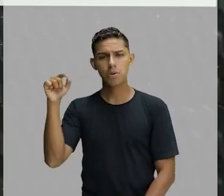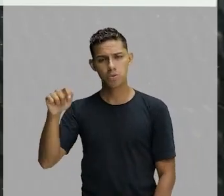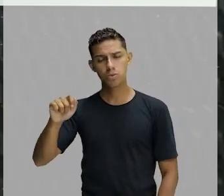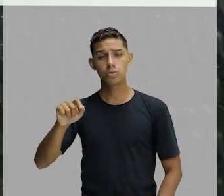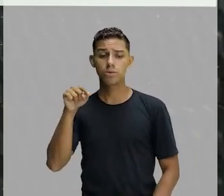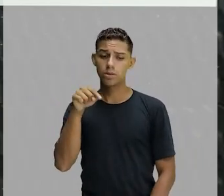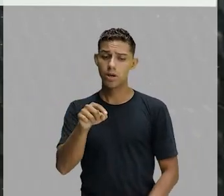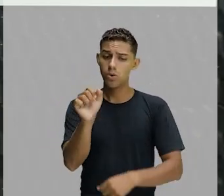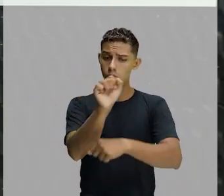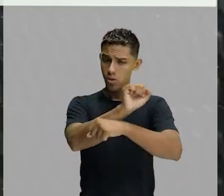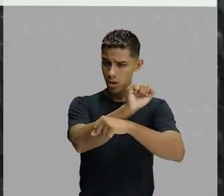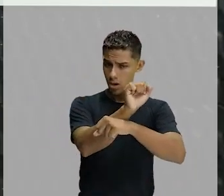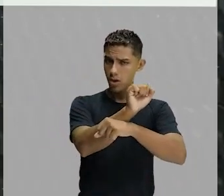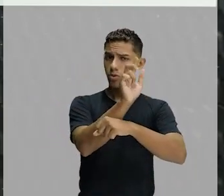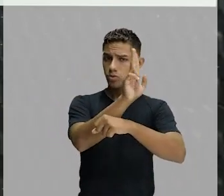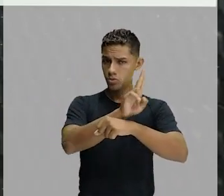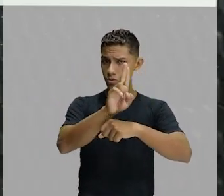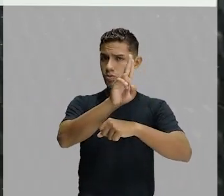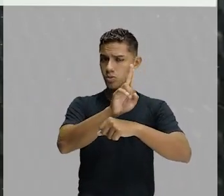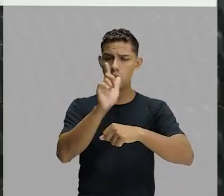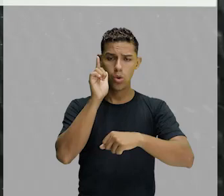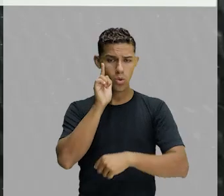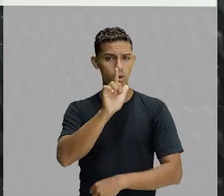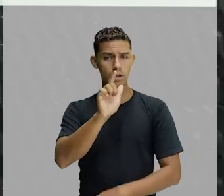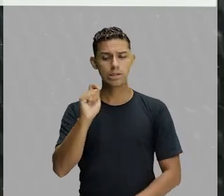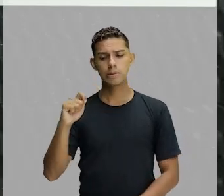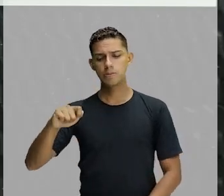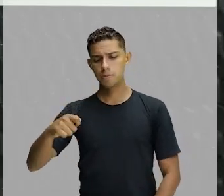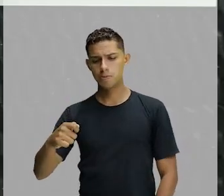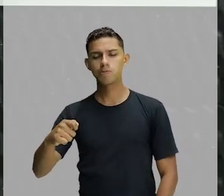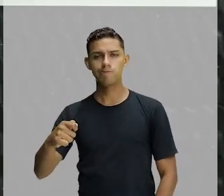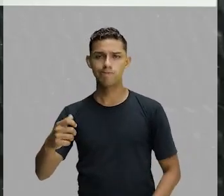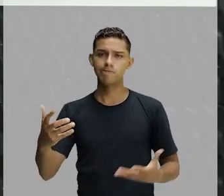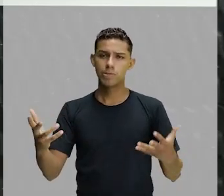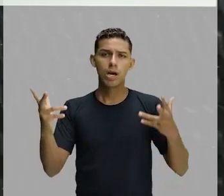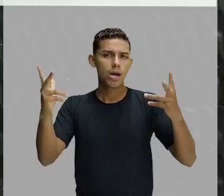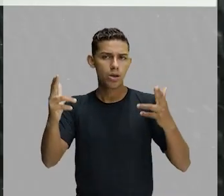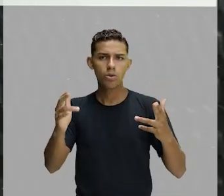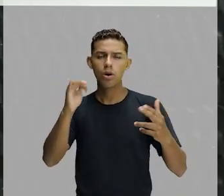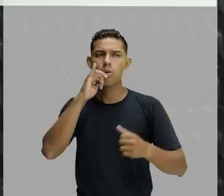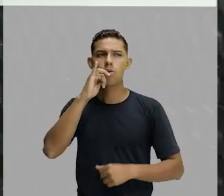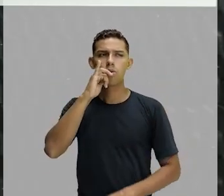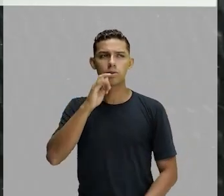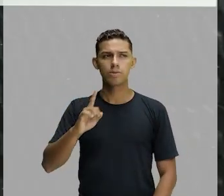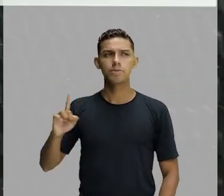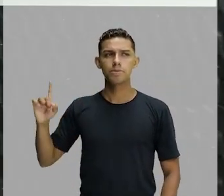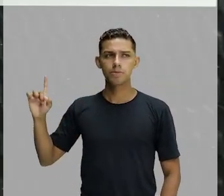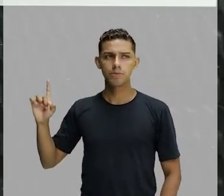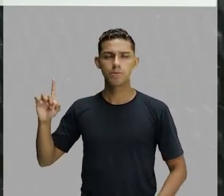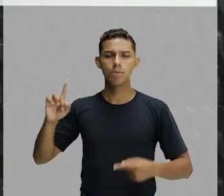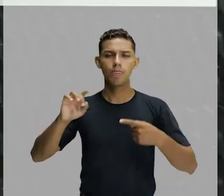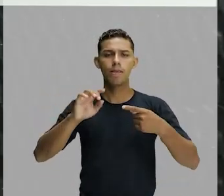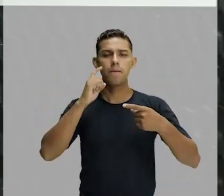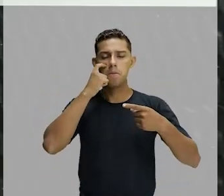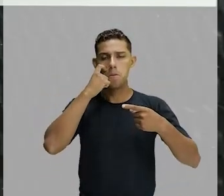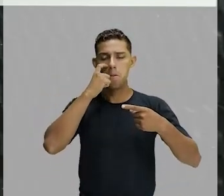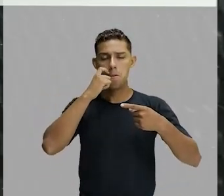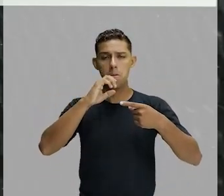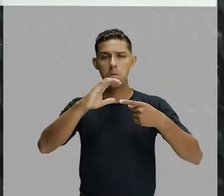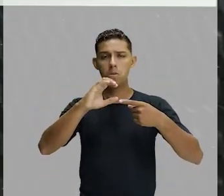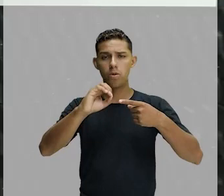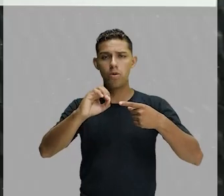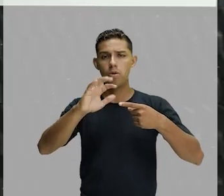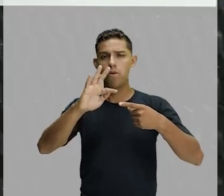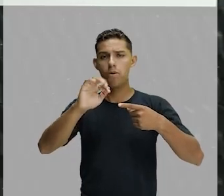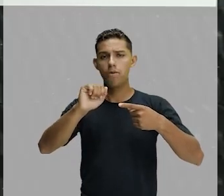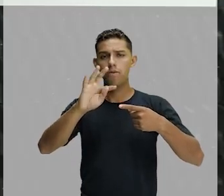só funciona com a presença do cofator. Então, por isso que a planta ela tem que absorver alguns